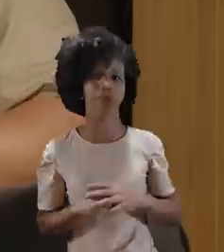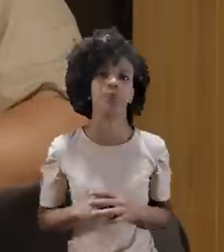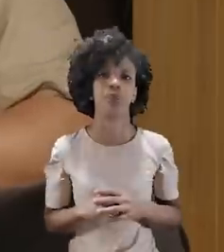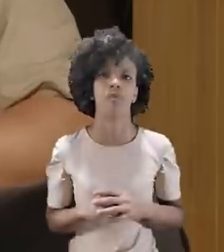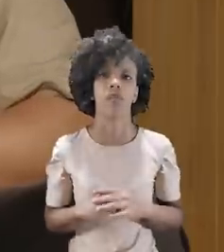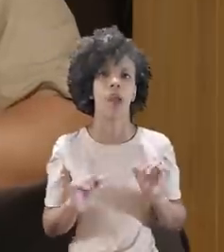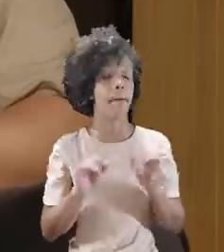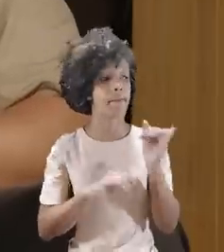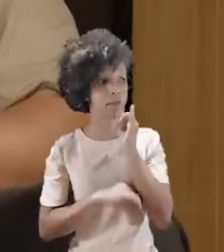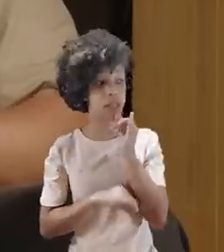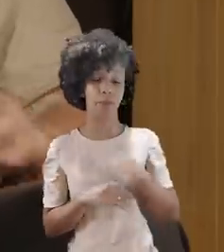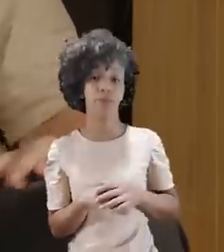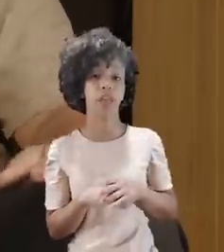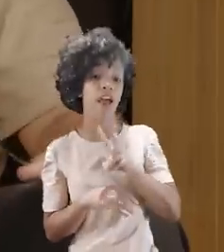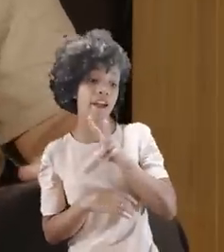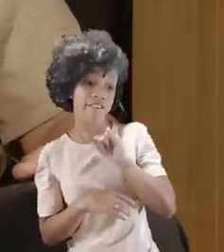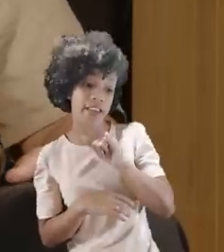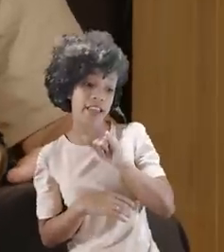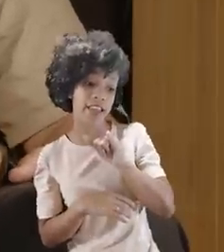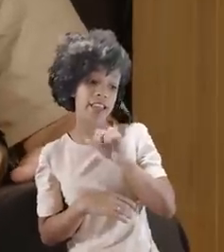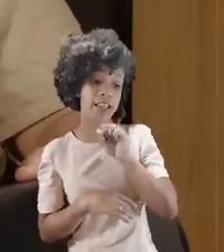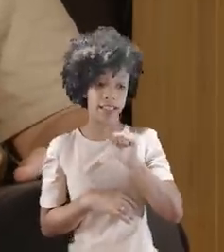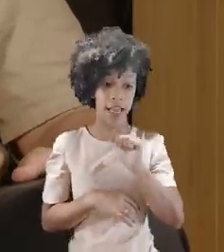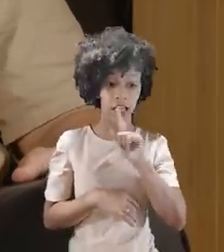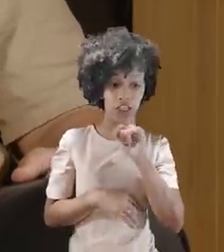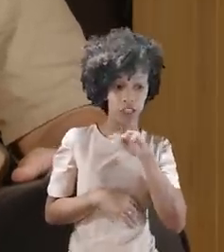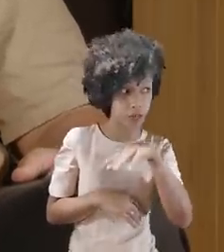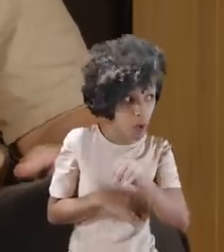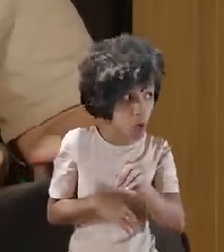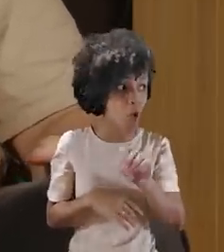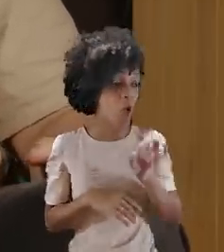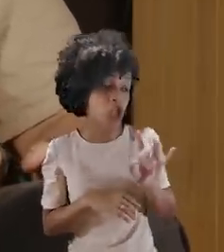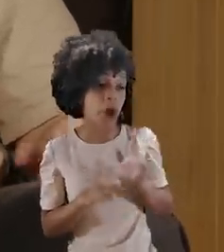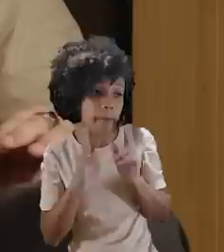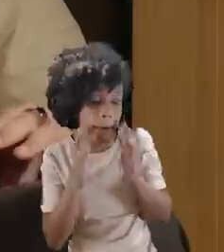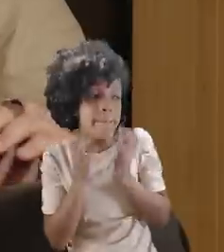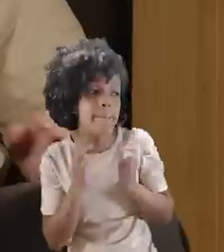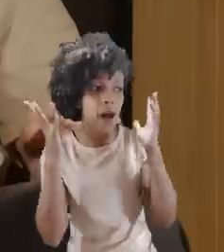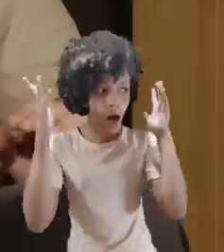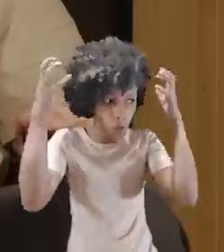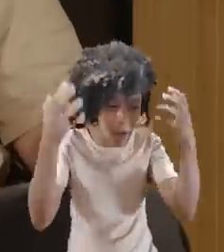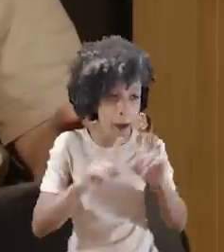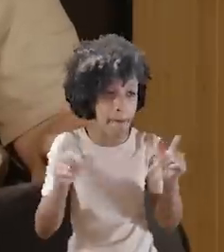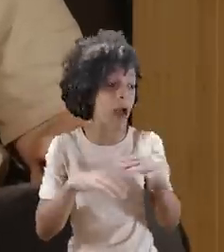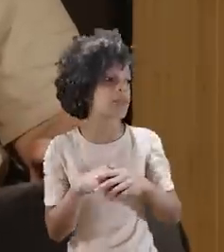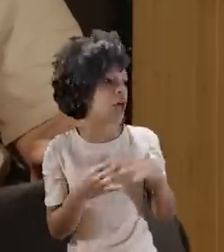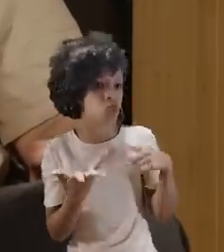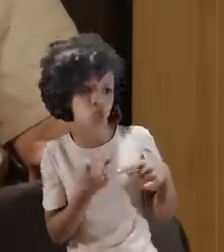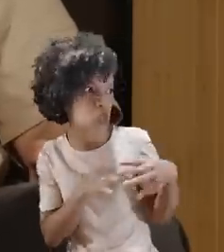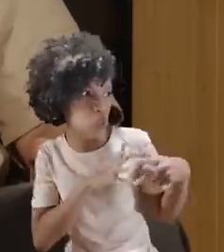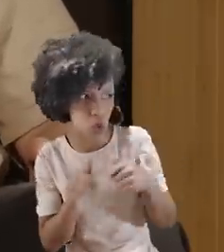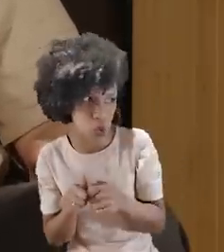sobre o visagismo basicamente Não é só para cabelo e barba é para qualquer qualquer